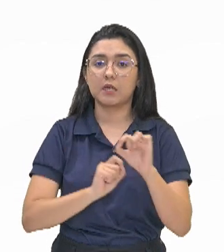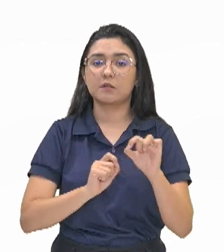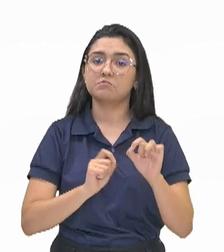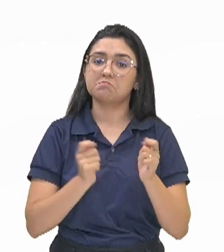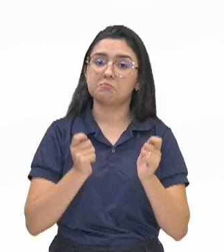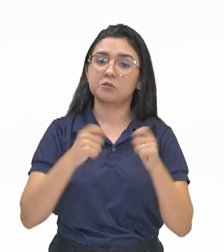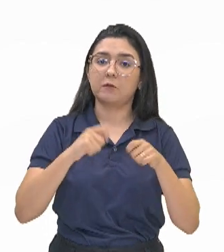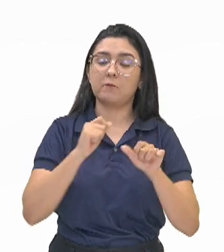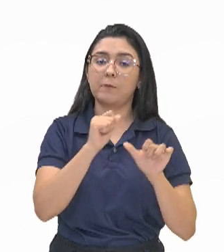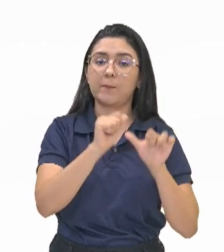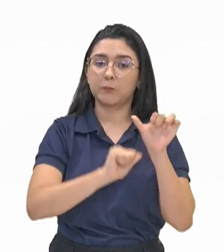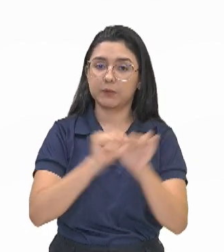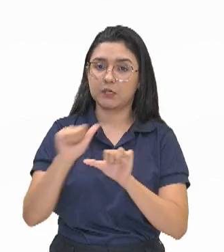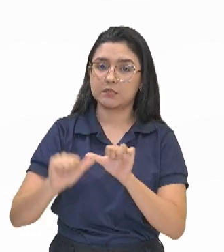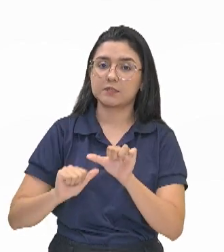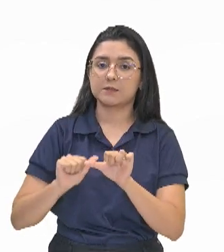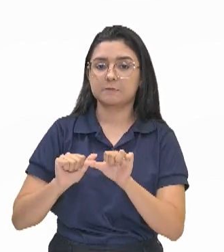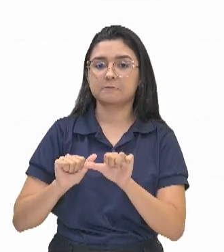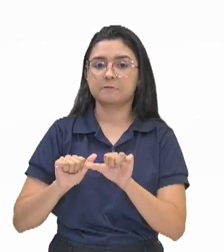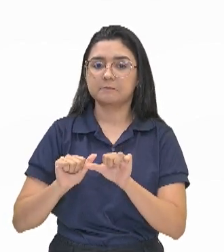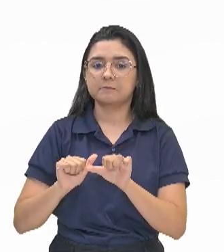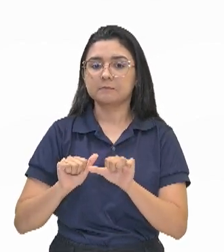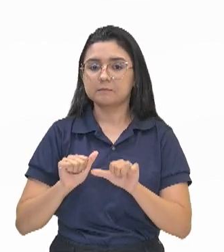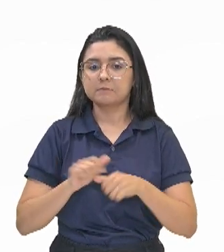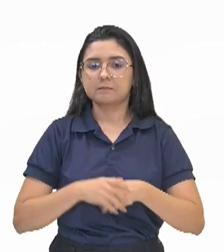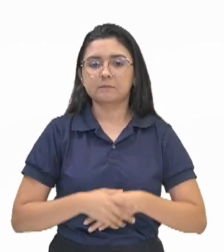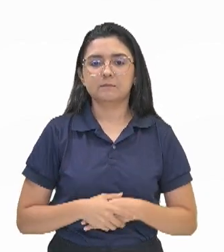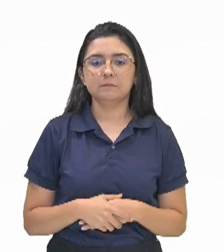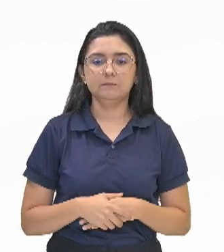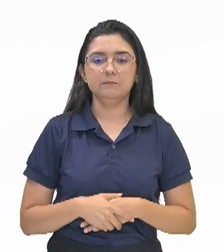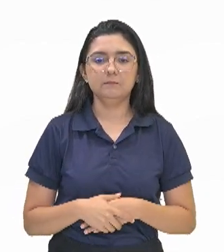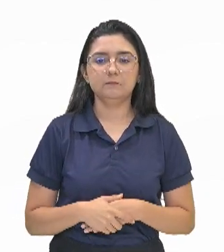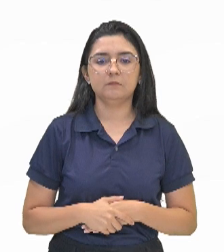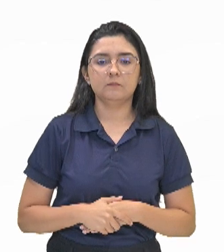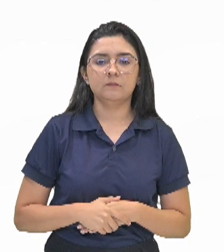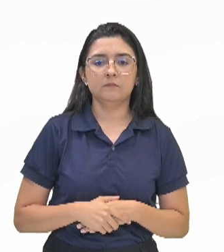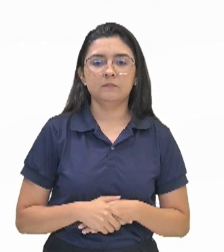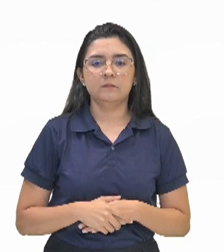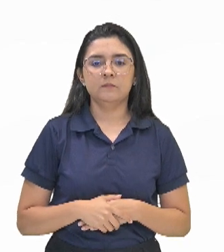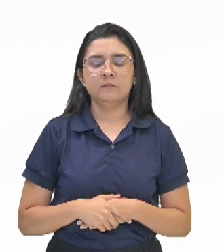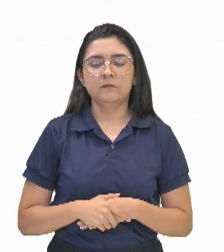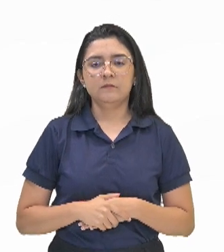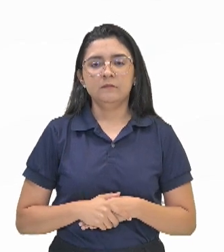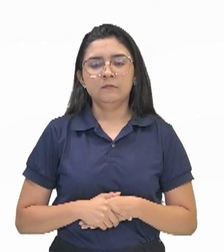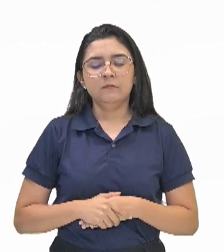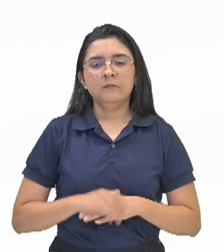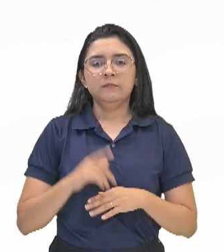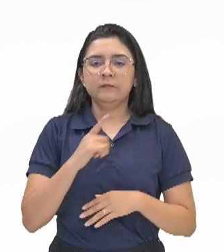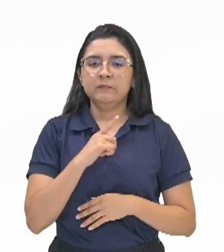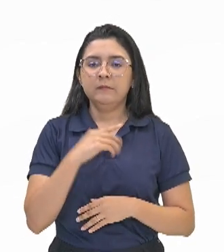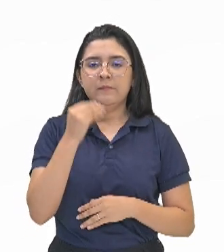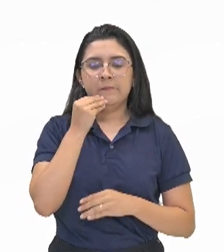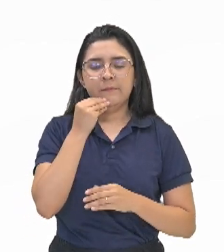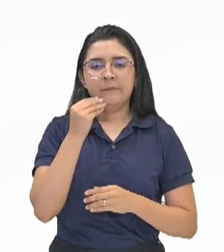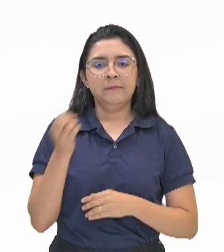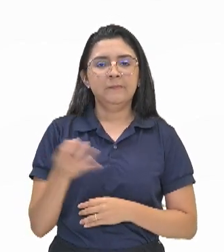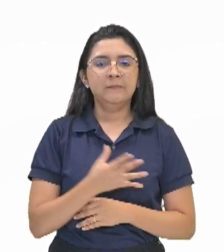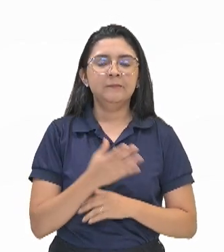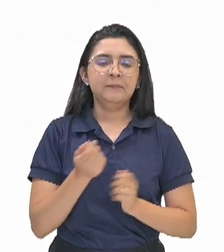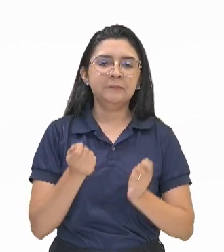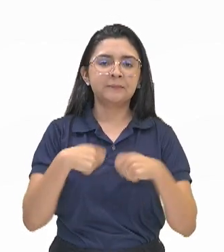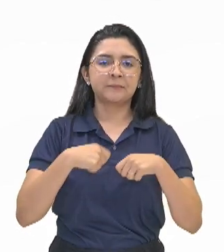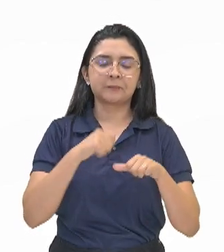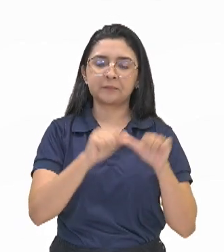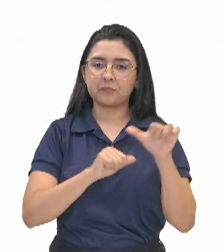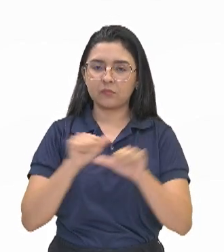mudança. Então, vai abrir aí várias portas para novas possibilidades de mudança,